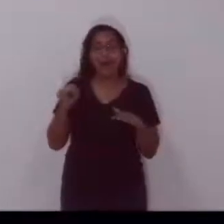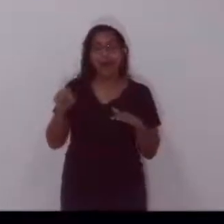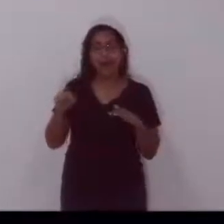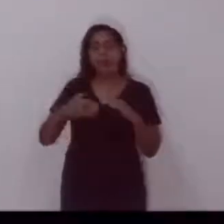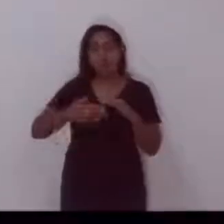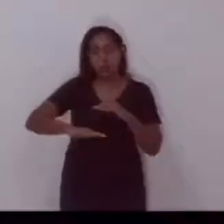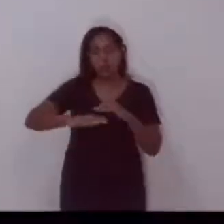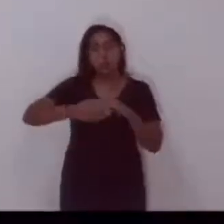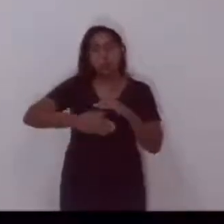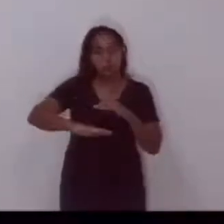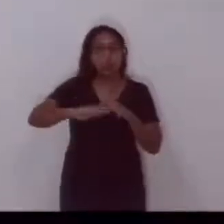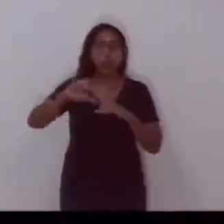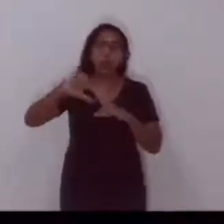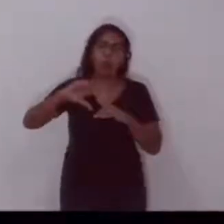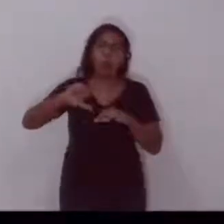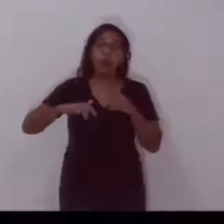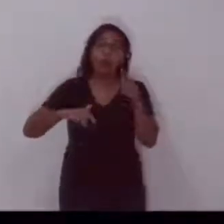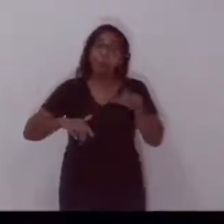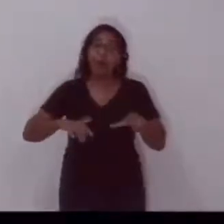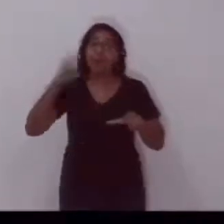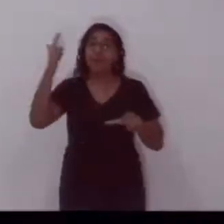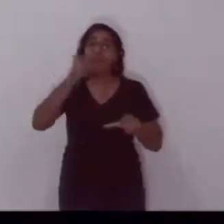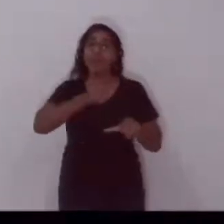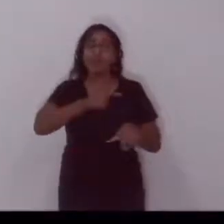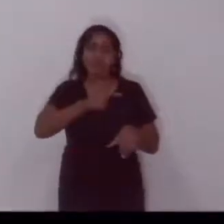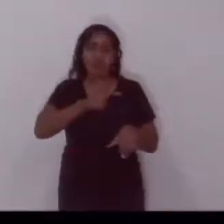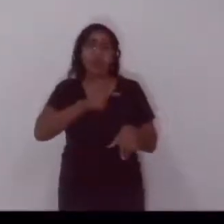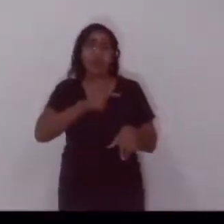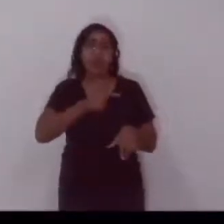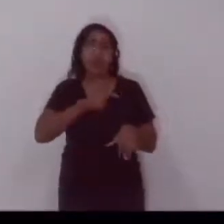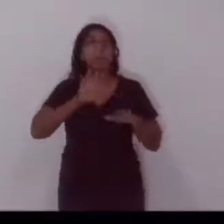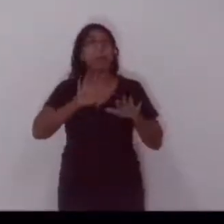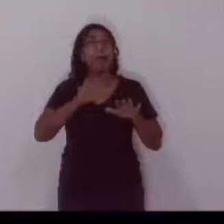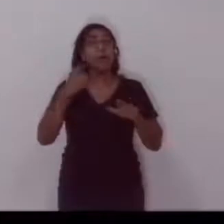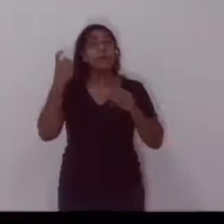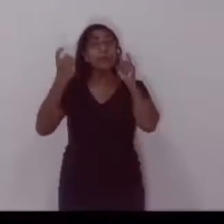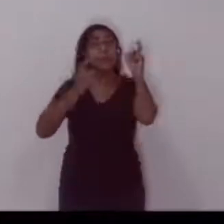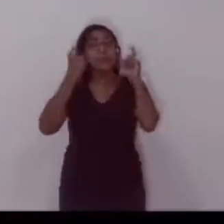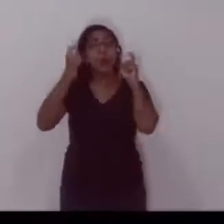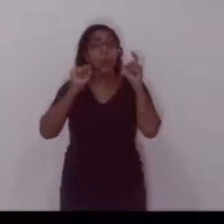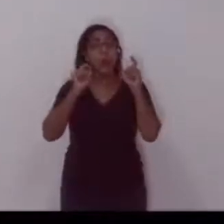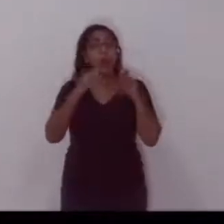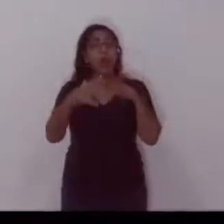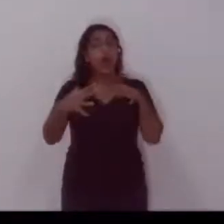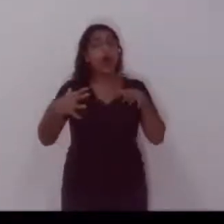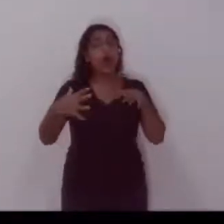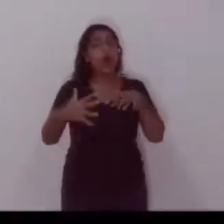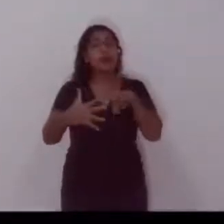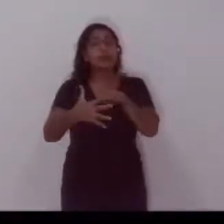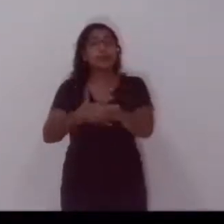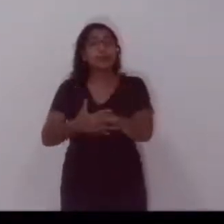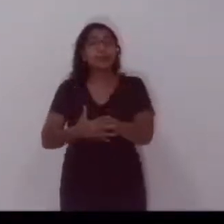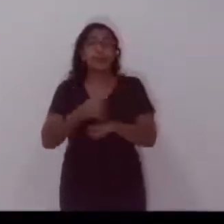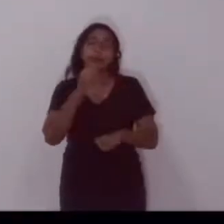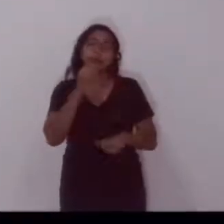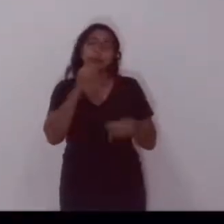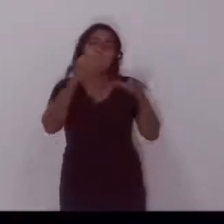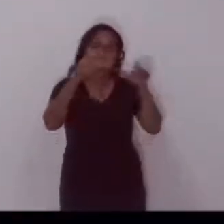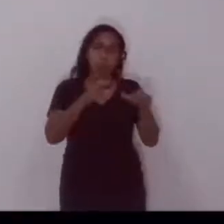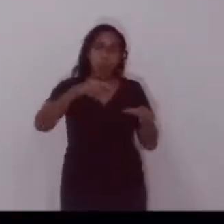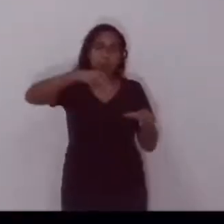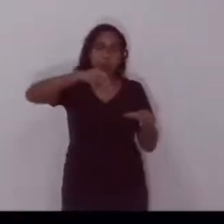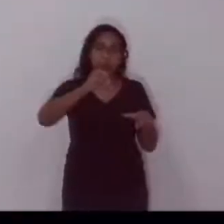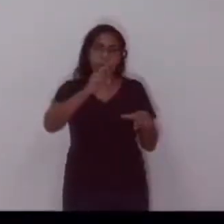fato é preocupante. Mas me preocupa a questão do acidente. Nas ruas do Morumbi, especificamente